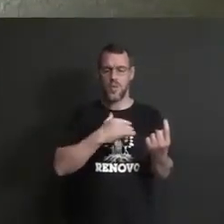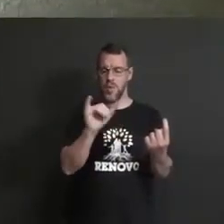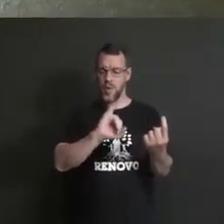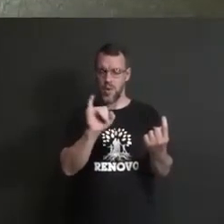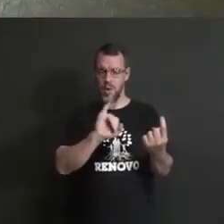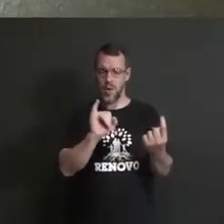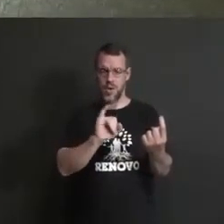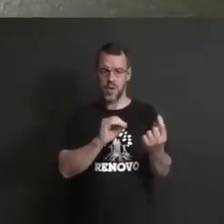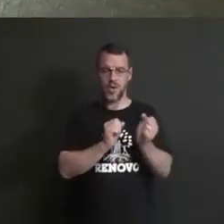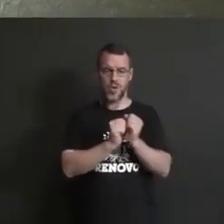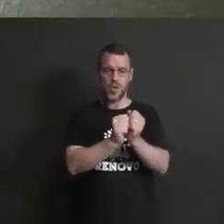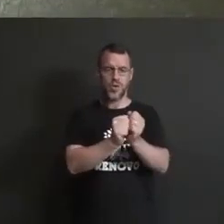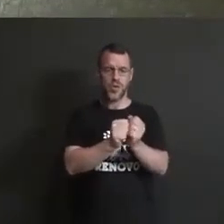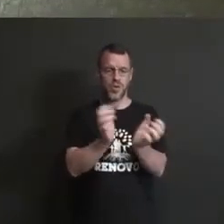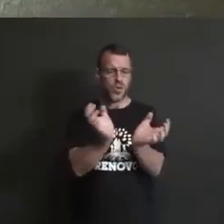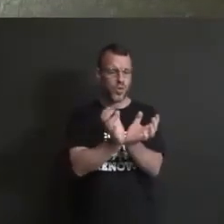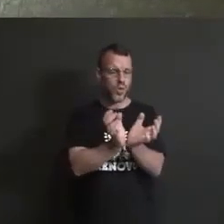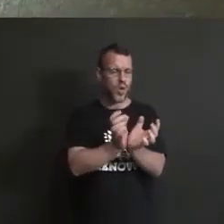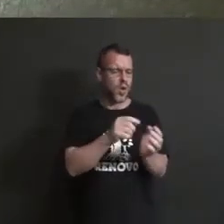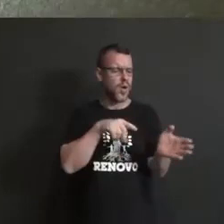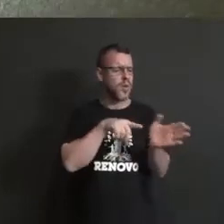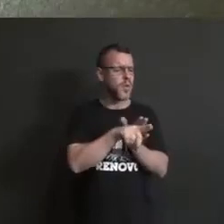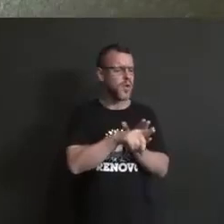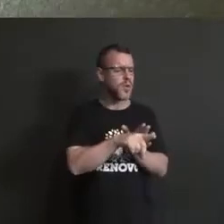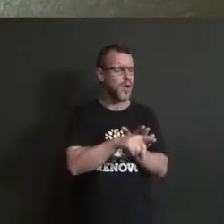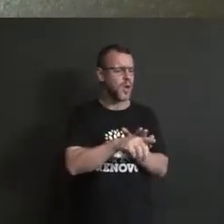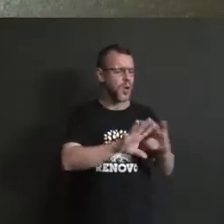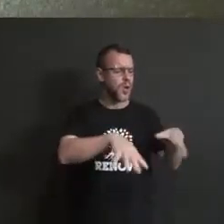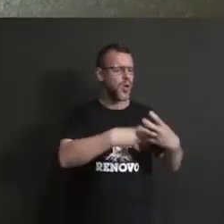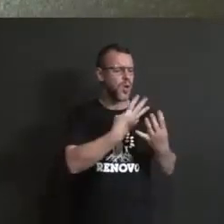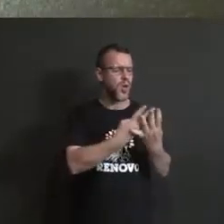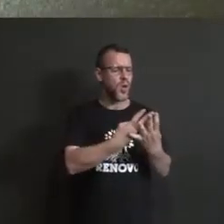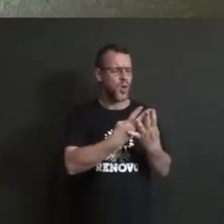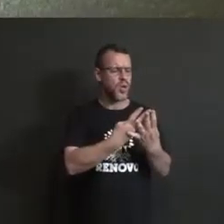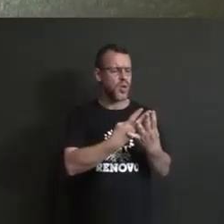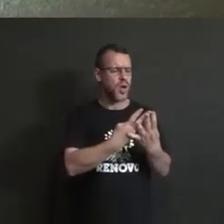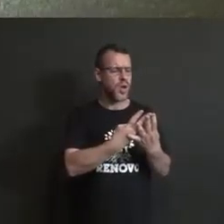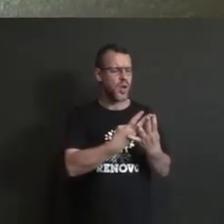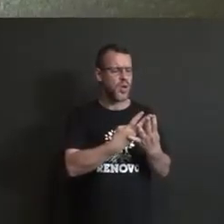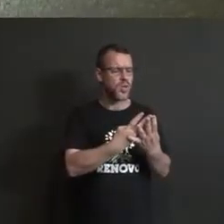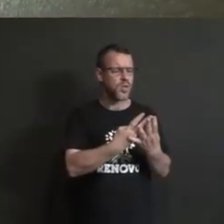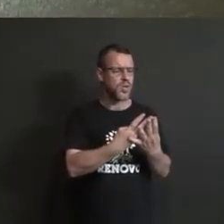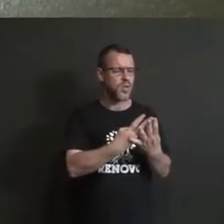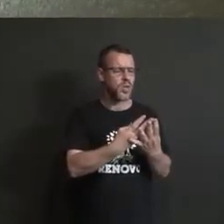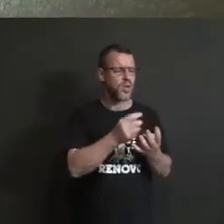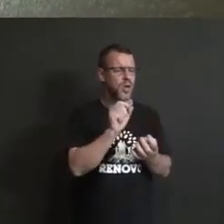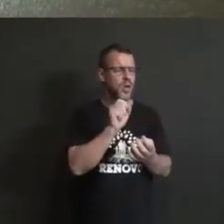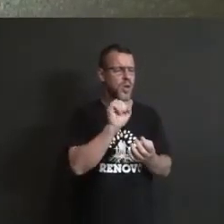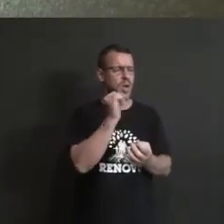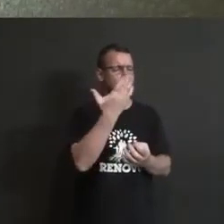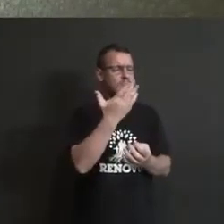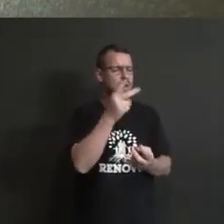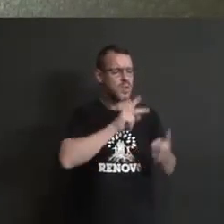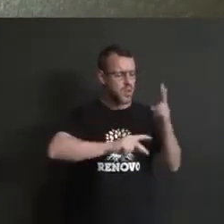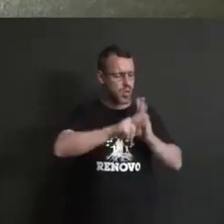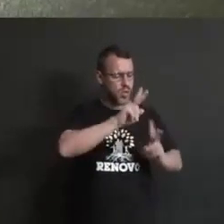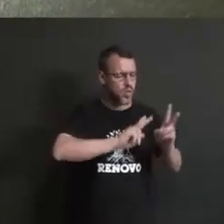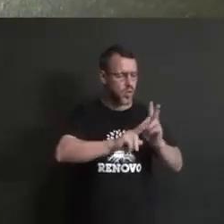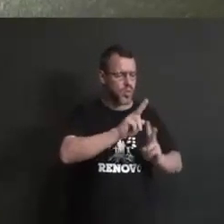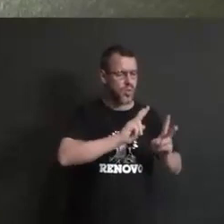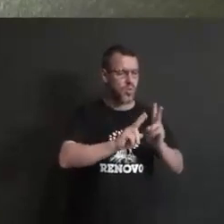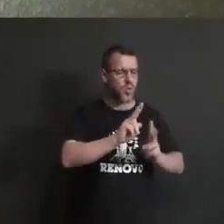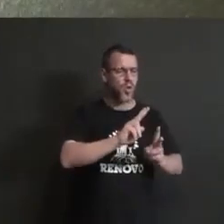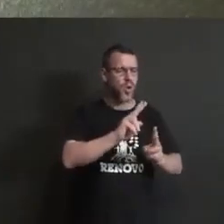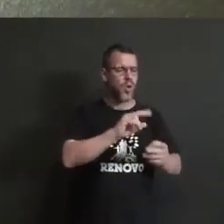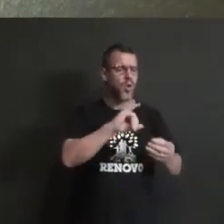lhes perguntei pelos judeus que tinham escapado do exílio e acerca de Jerusalém. E eles